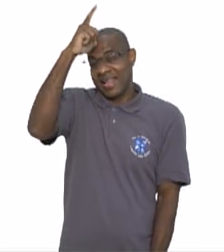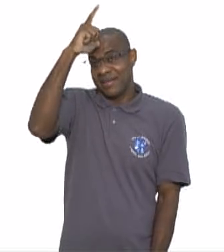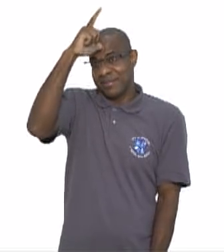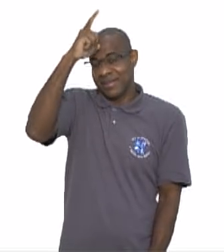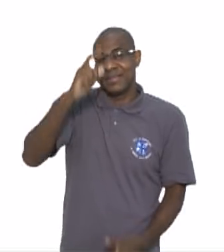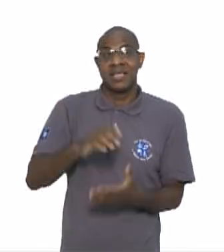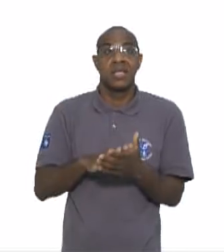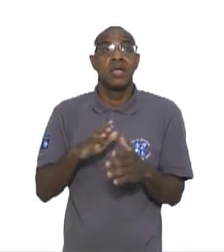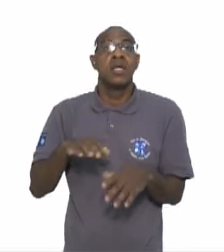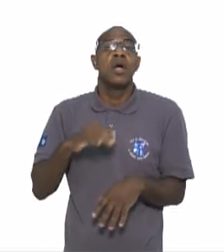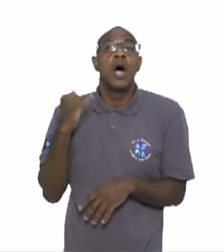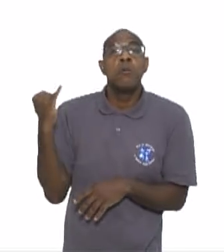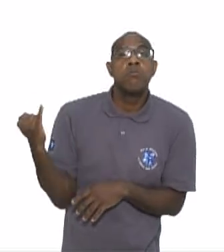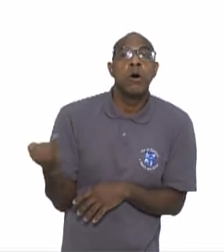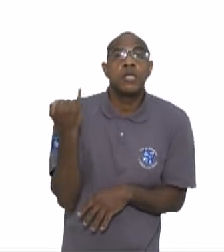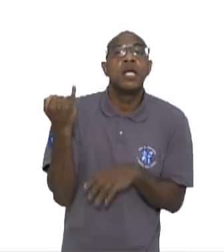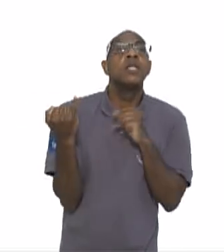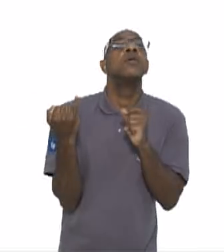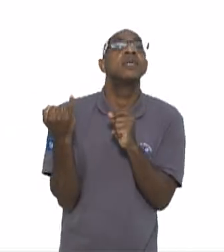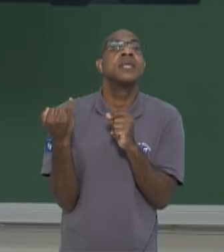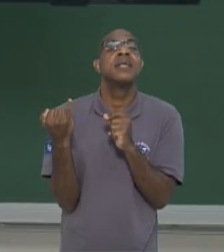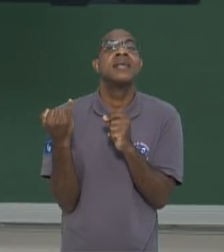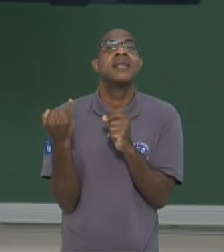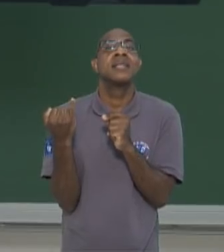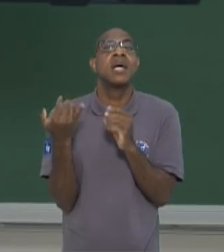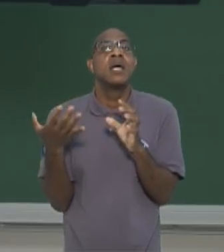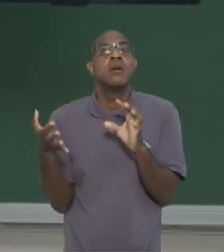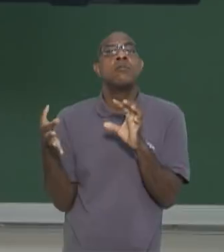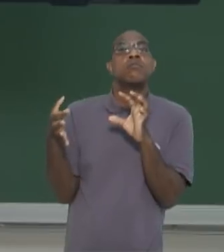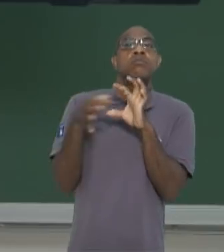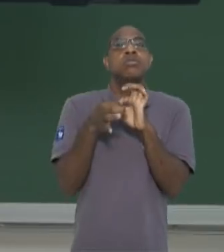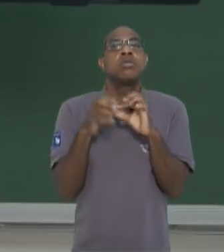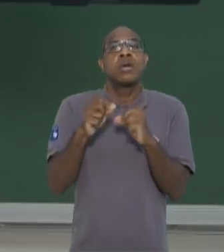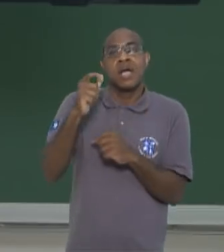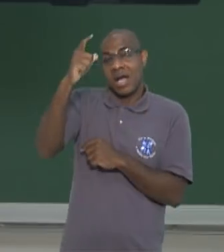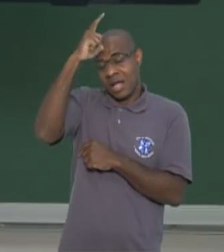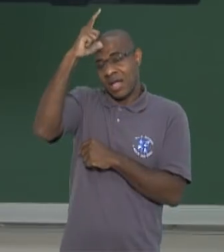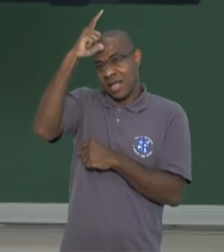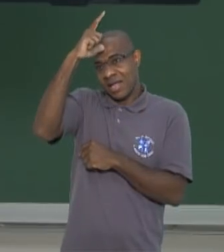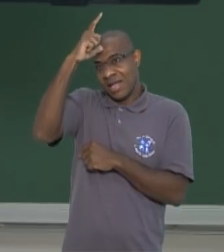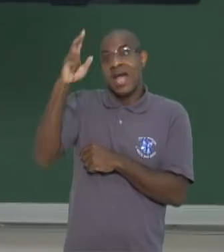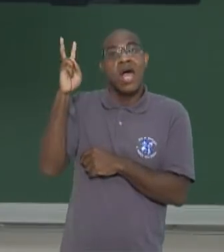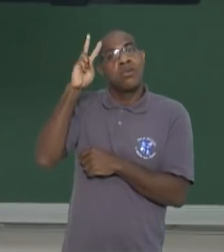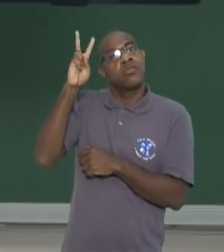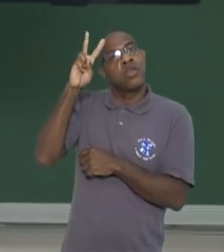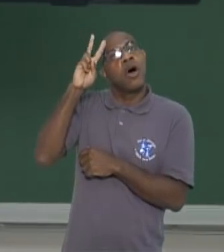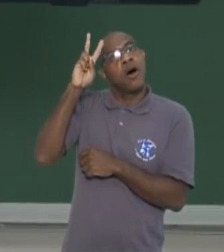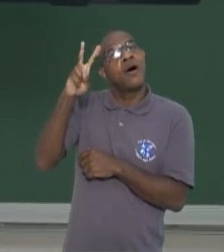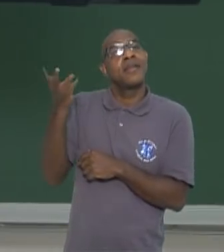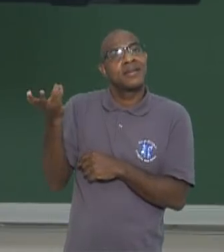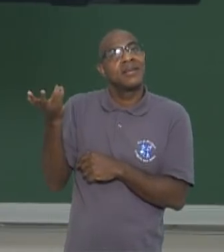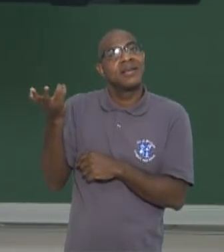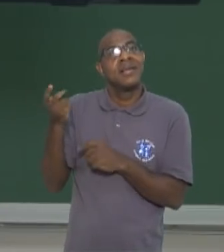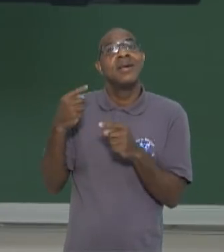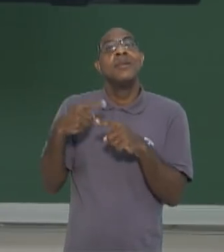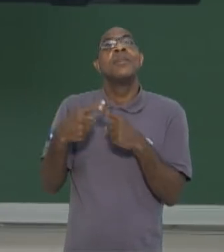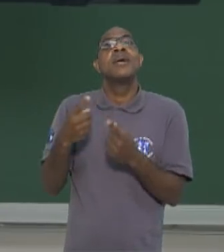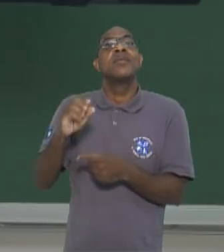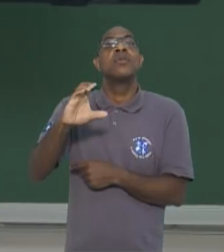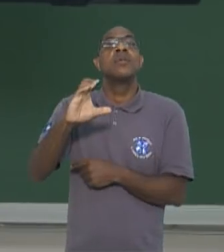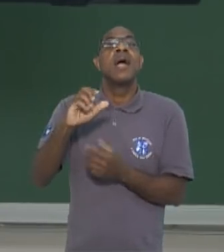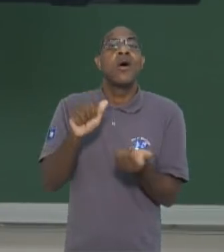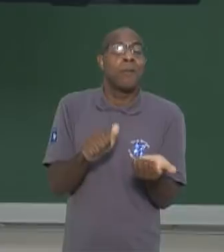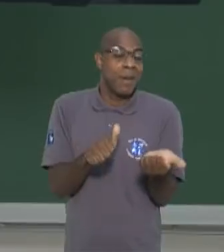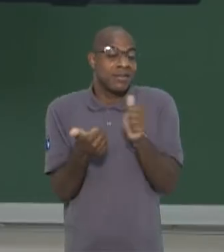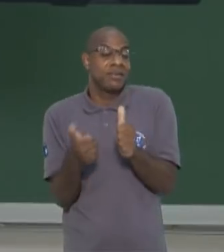importância e formação dessa sociedade deriva ali daquele momento, daquele ato histórico que é o batismo de Clovis. Aquele batismo tem